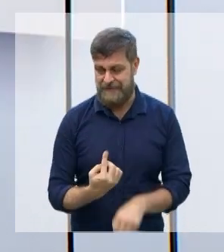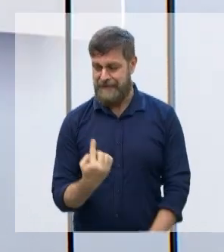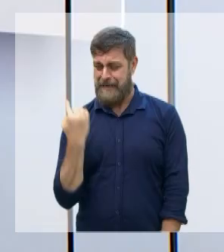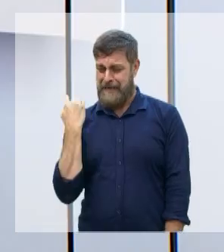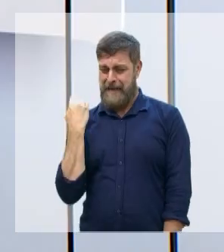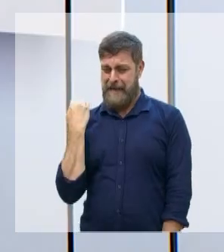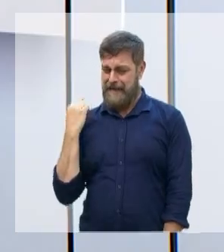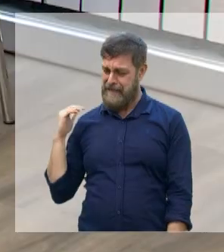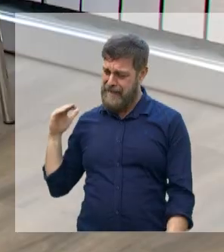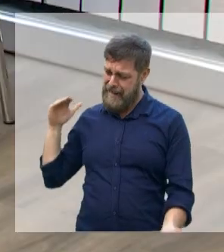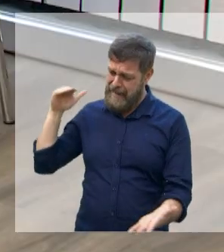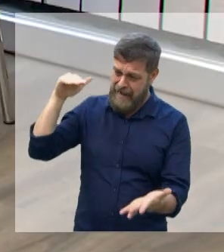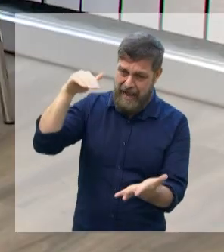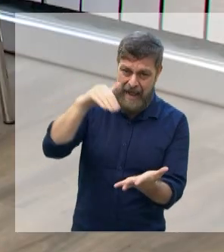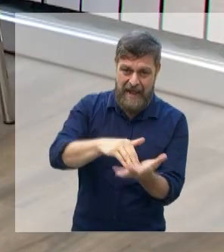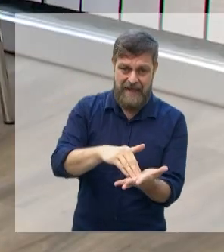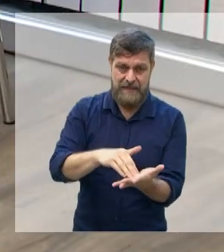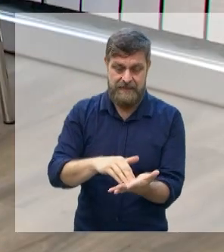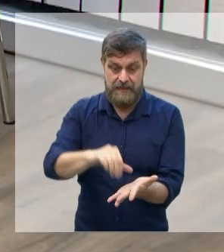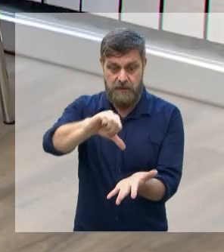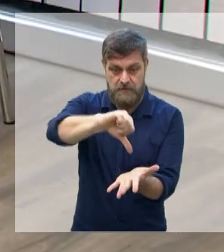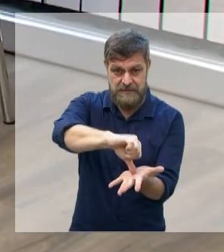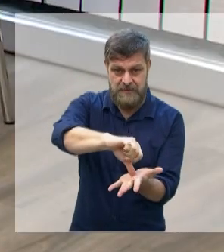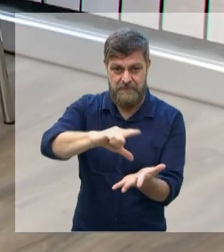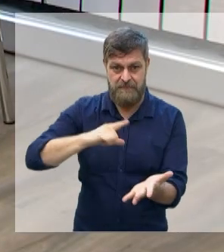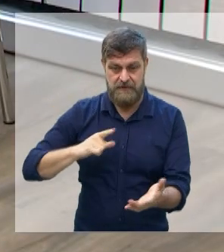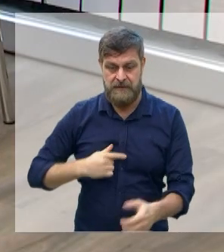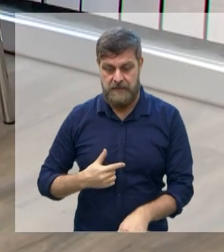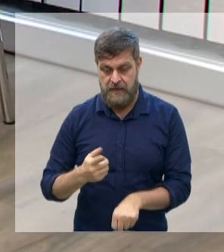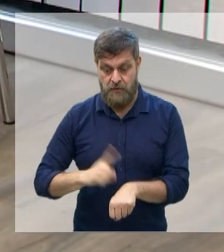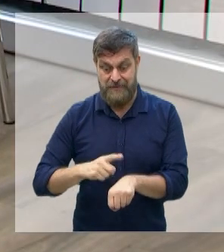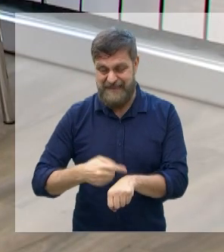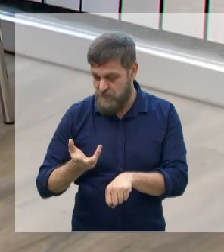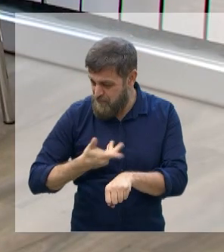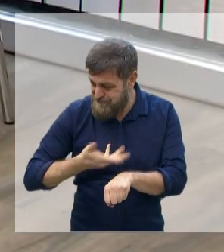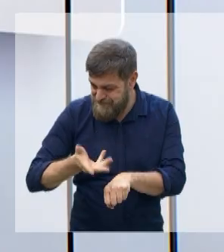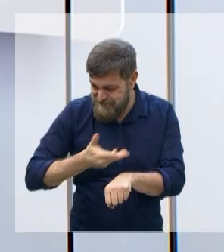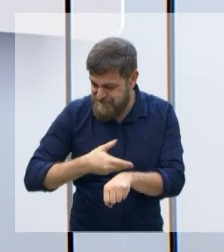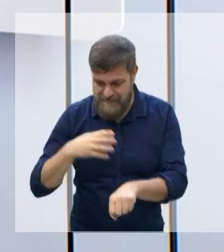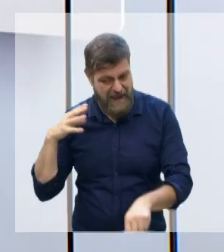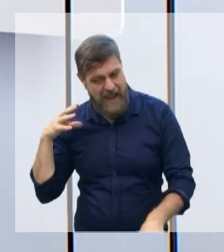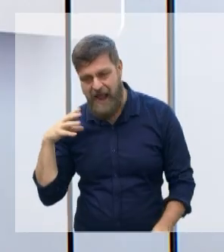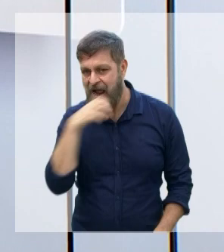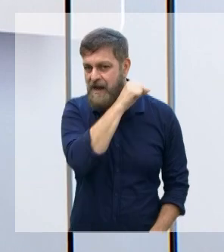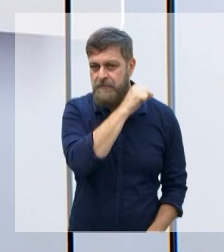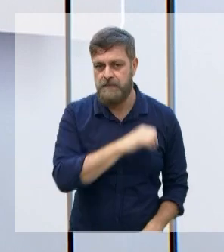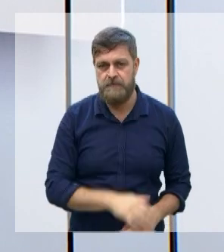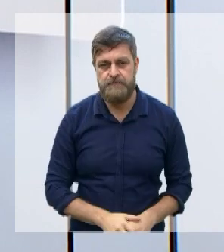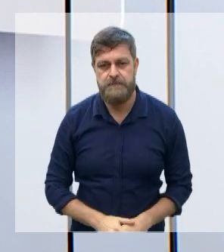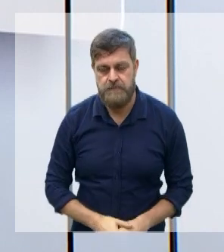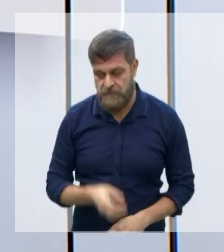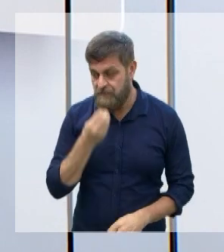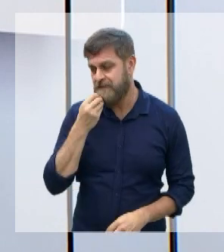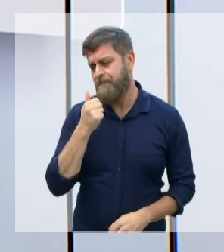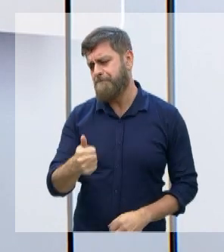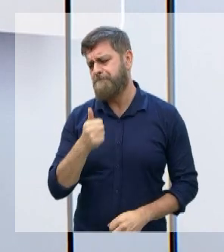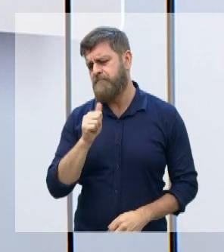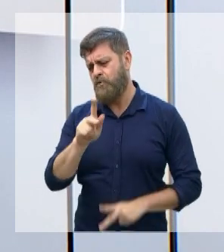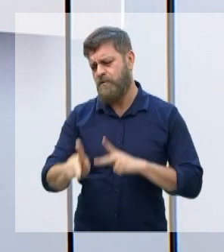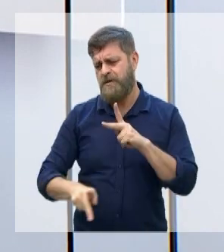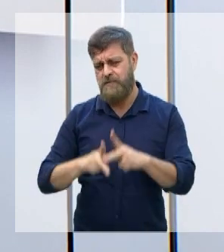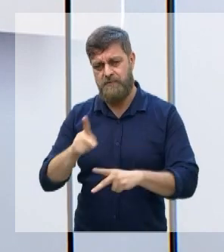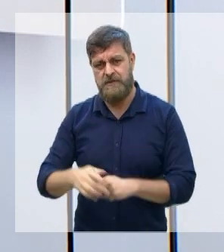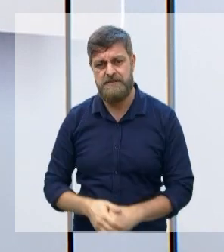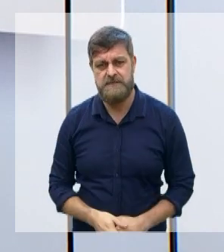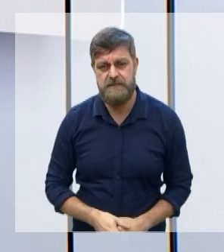nova até chegar ao terminal central vem nós teremos um ganho de tempo será muito bom para a população pra